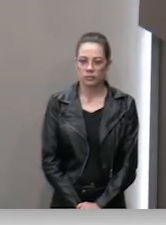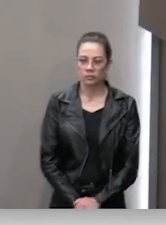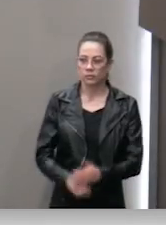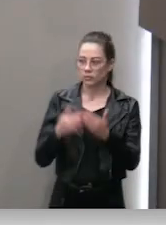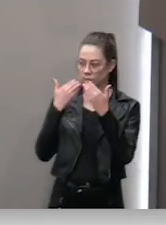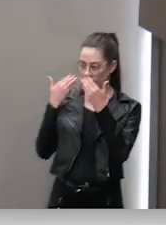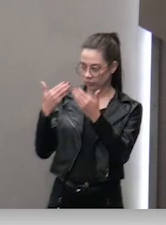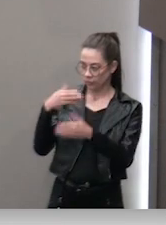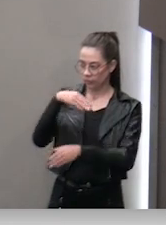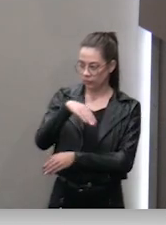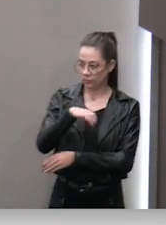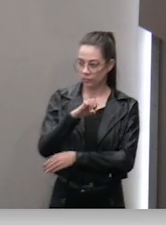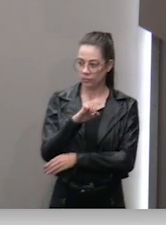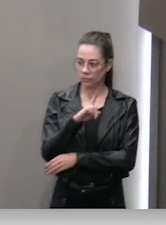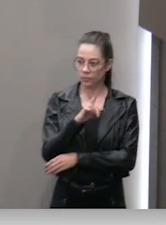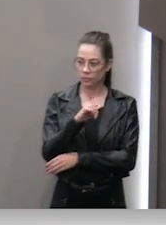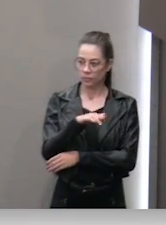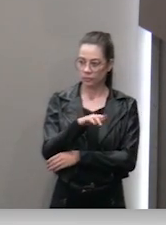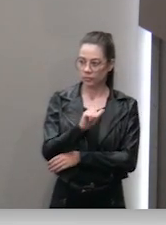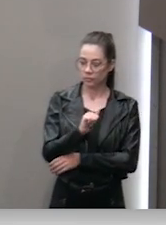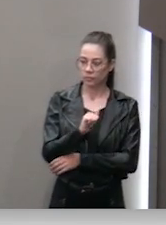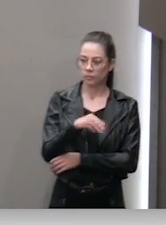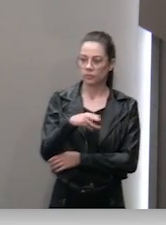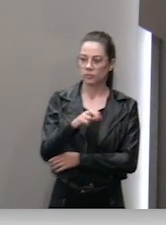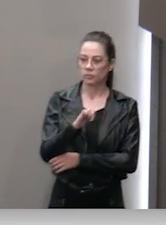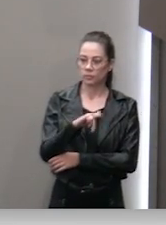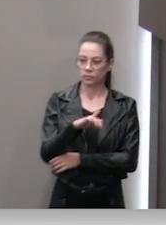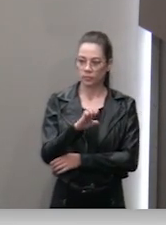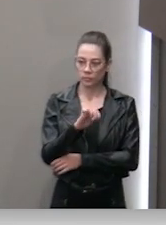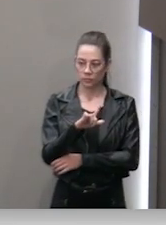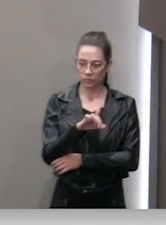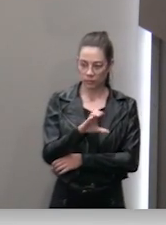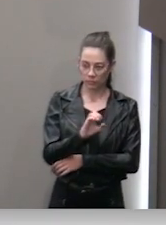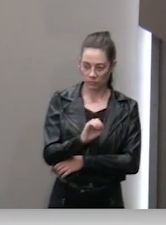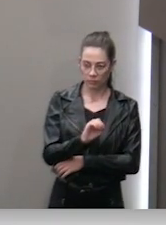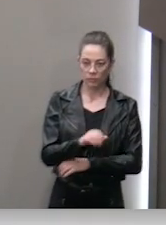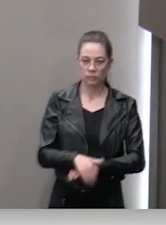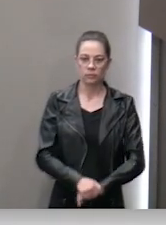Obrigado, Medina. Marcelo Domingos Eblin.